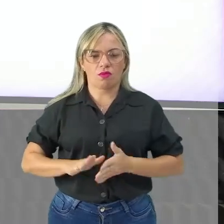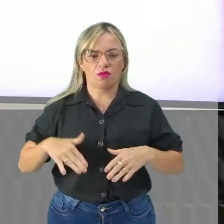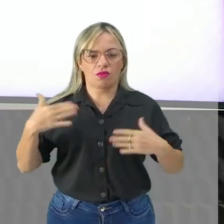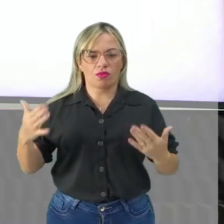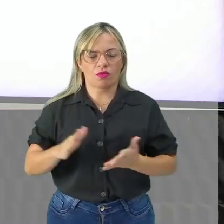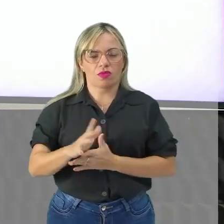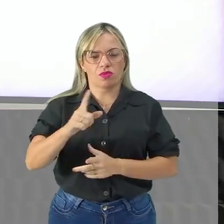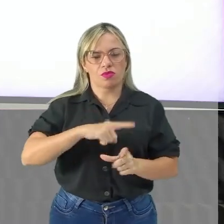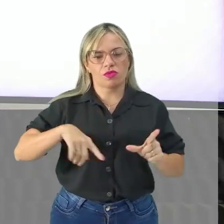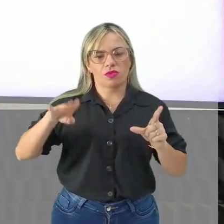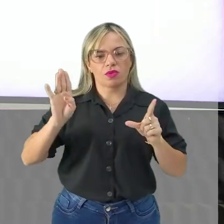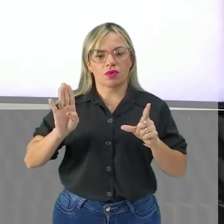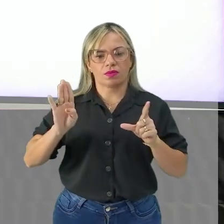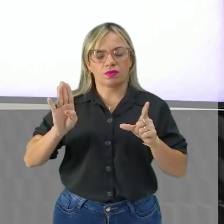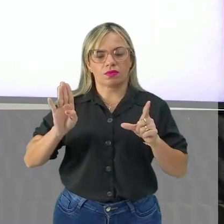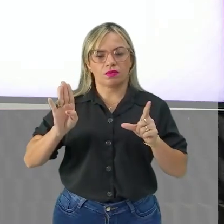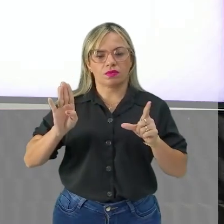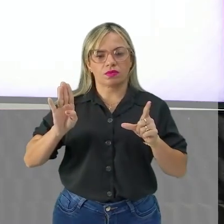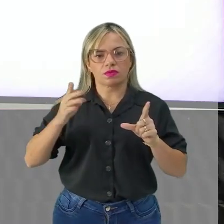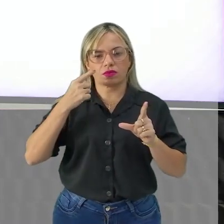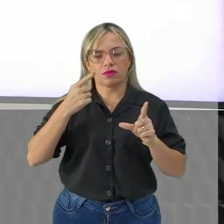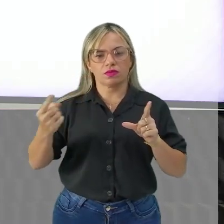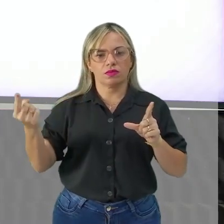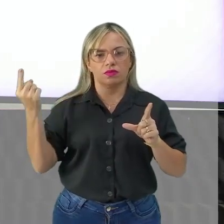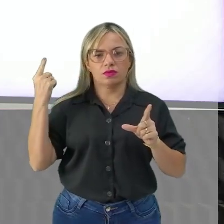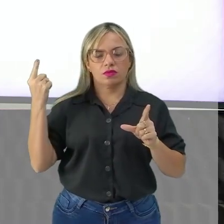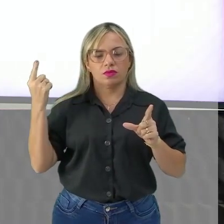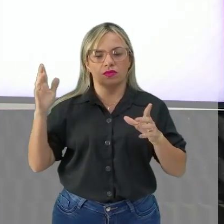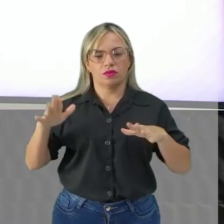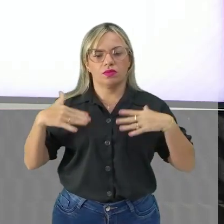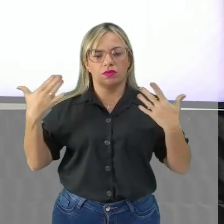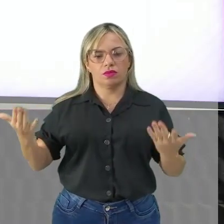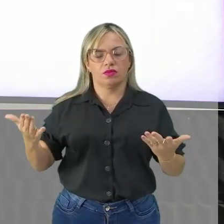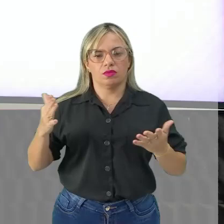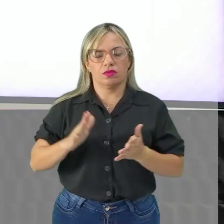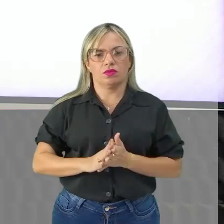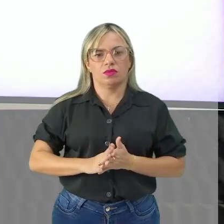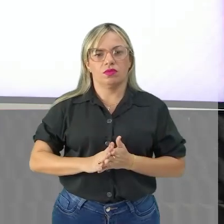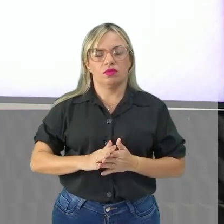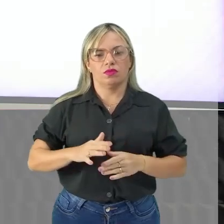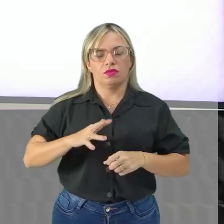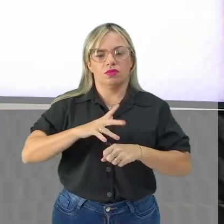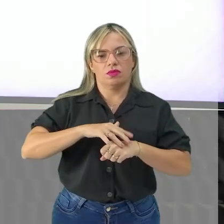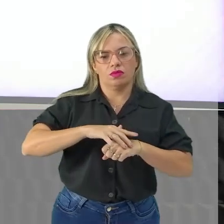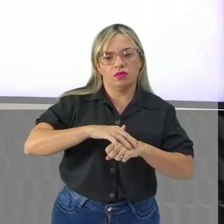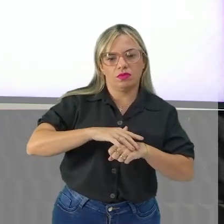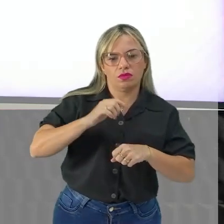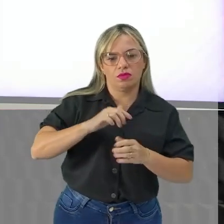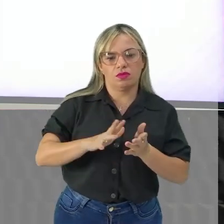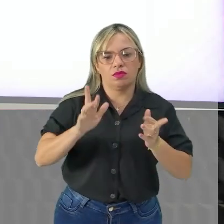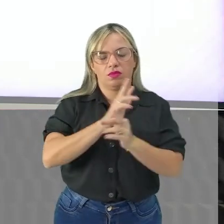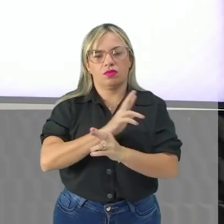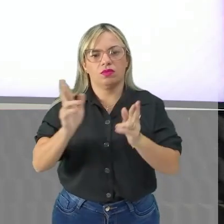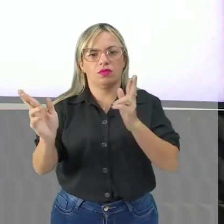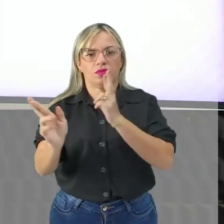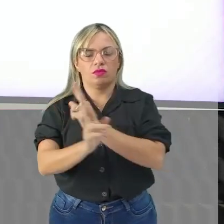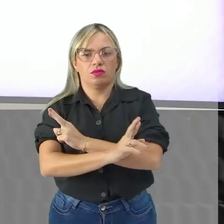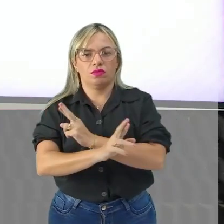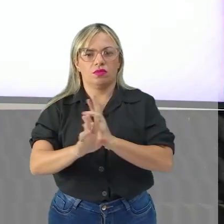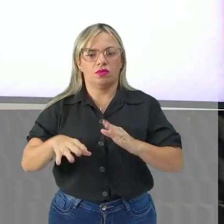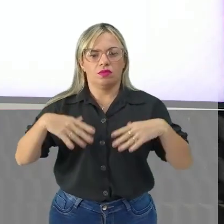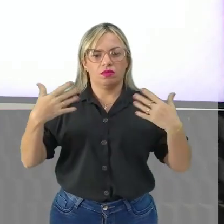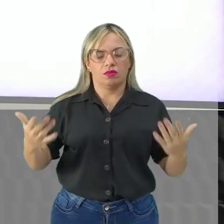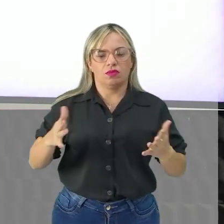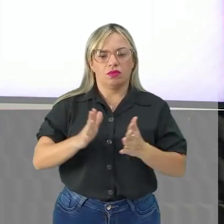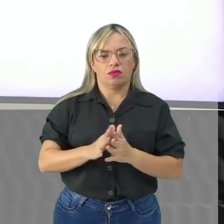A candidíase, né, que é uma doença relacionada